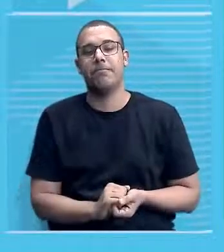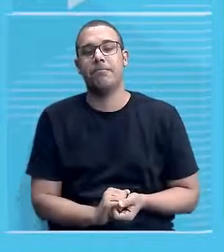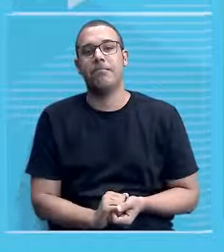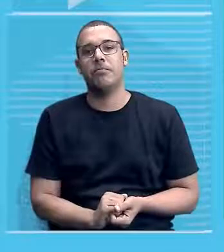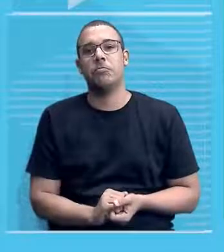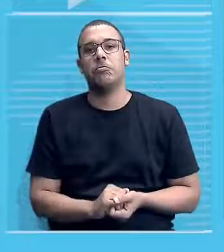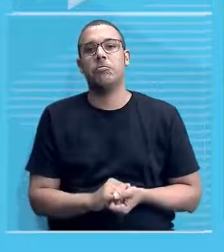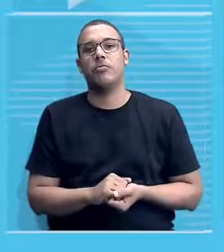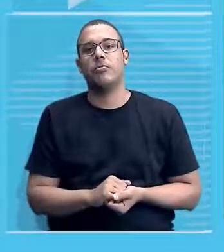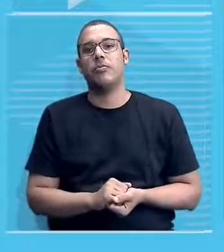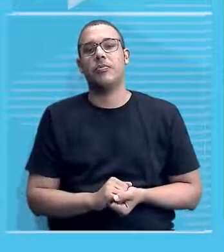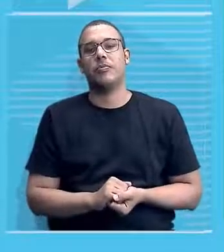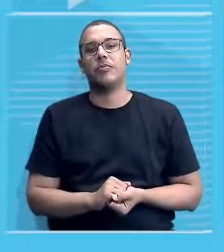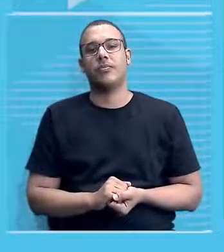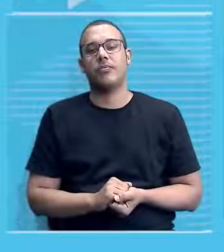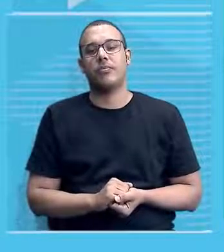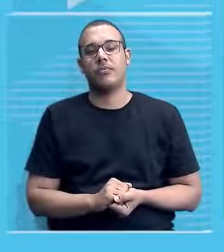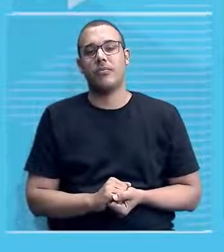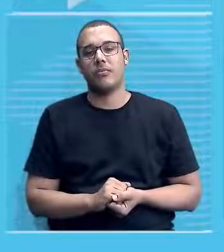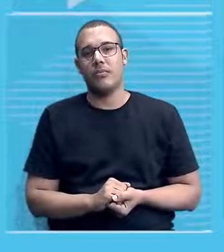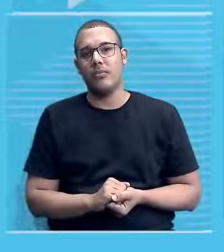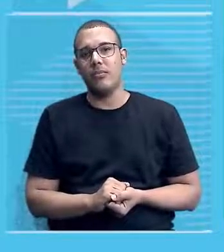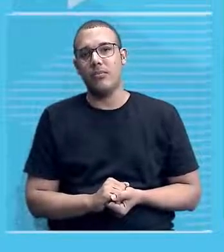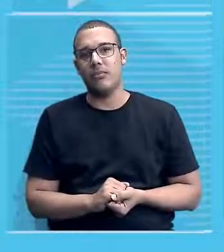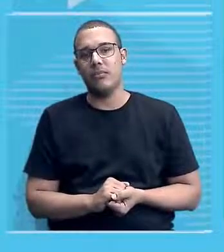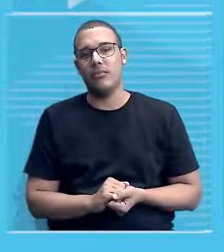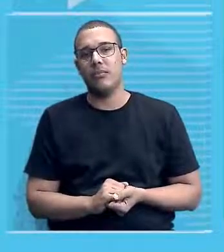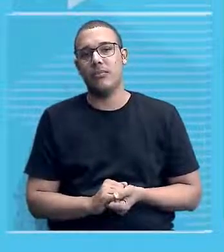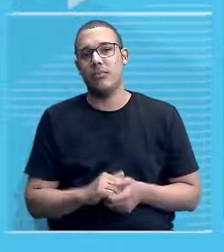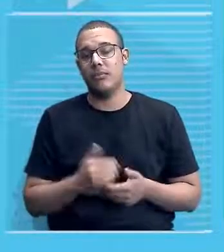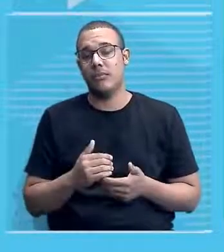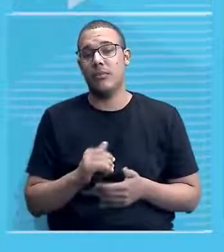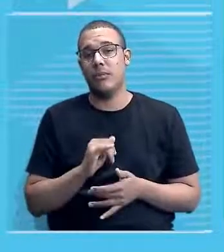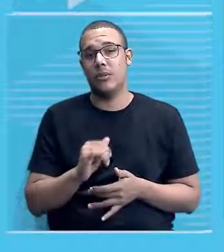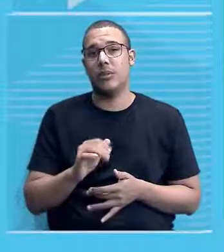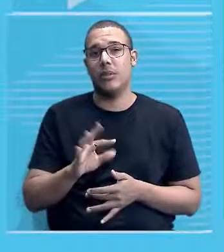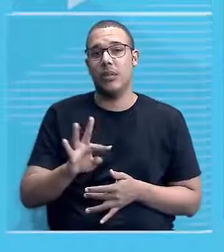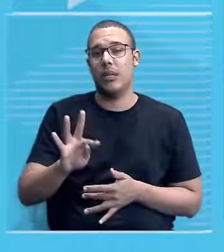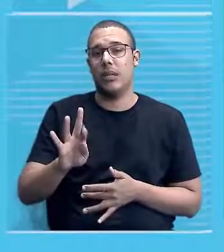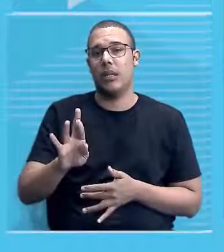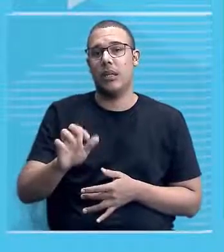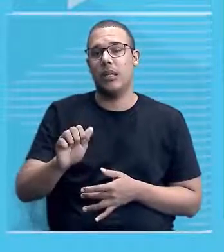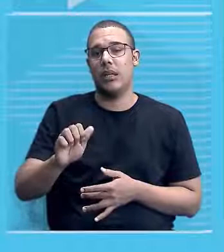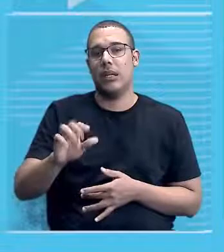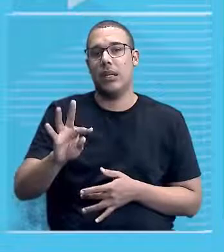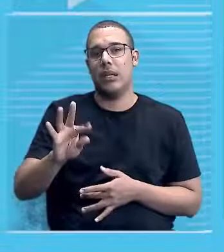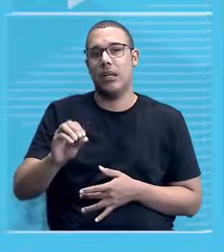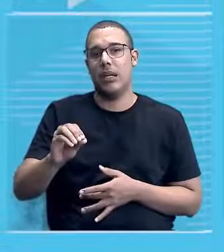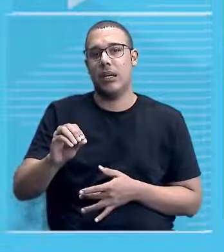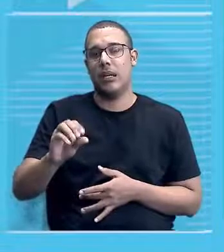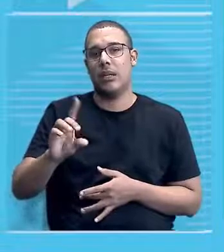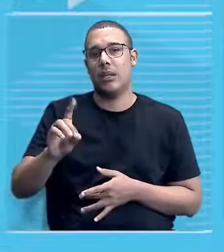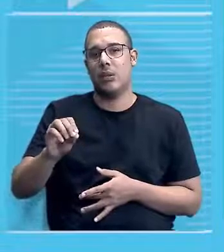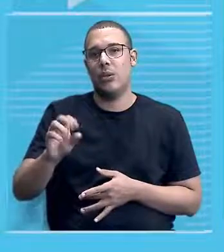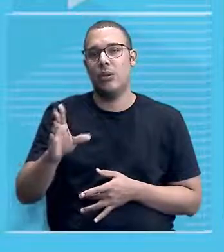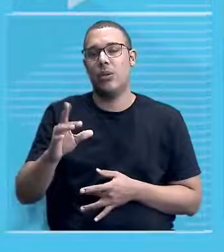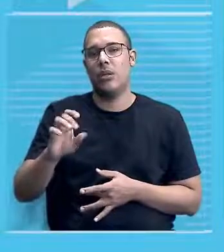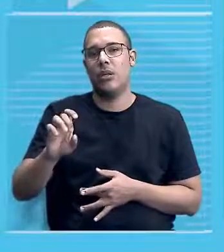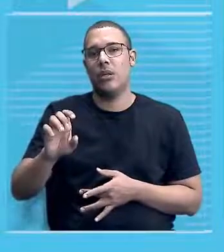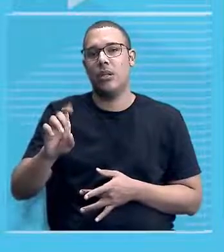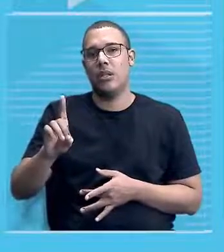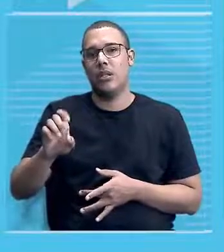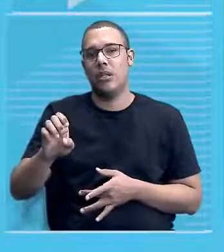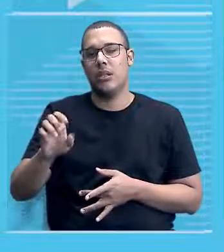foi esse acerto aí que foi chamado Tratado de Madrid Que beleza